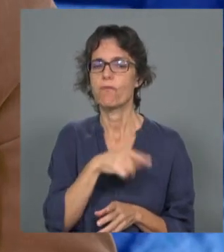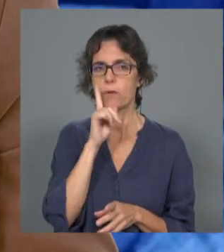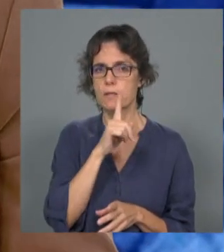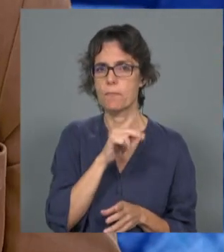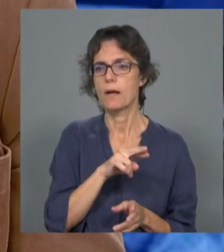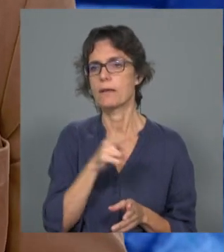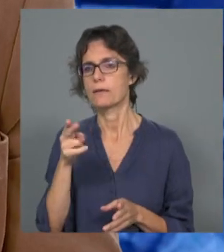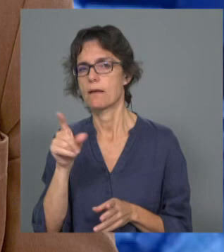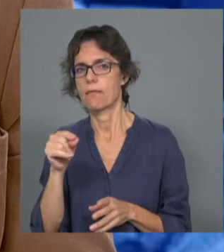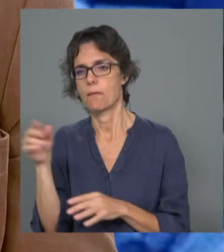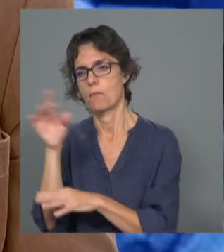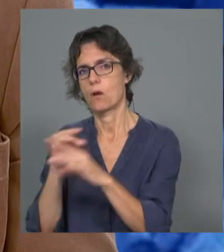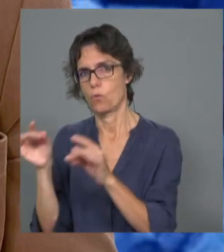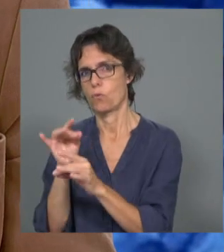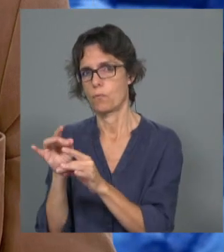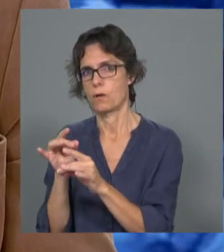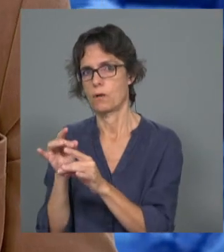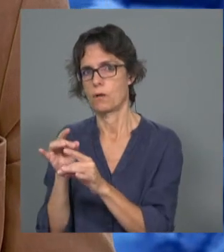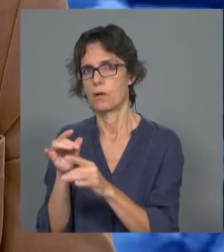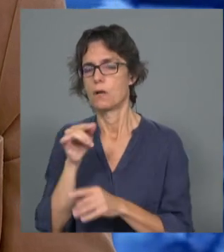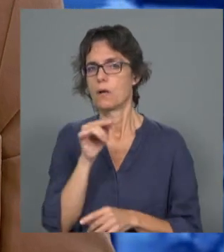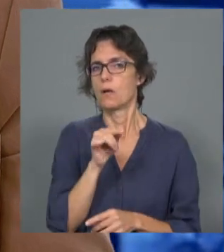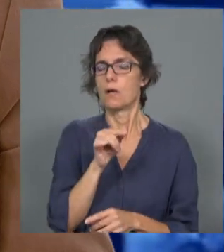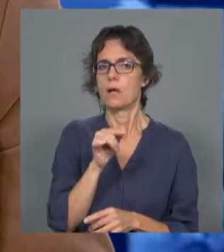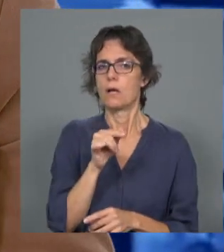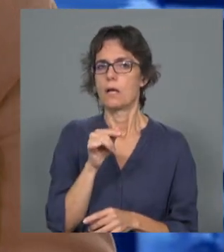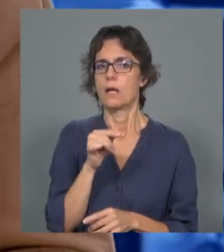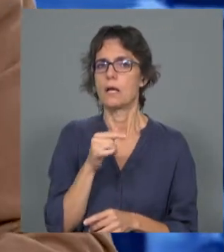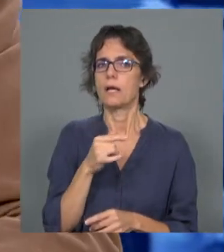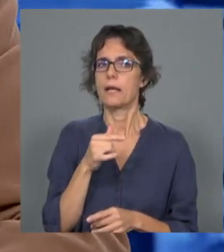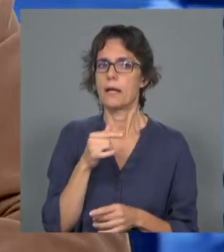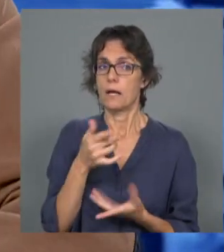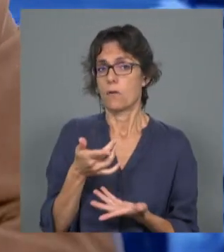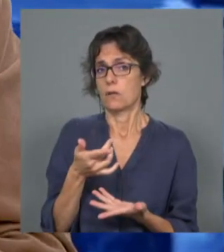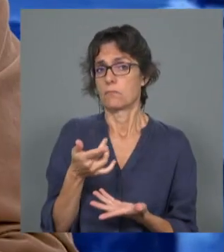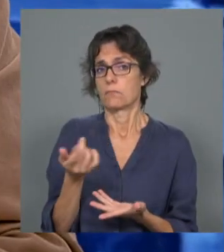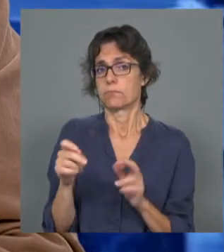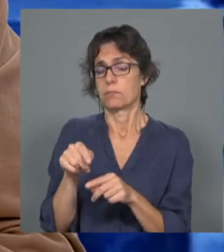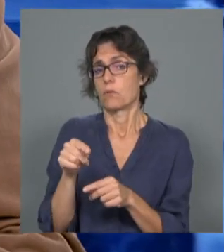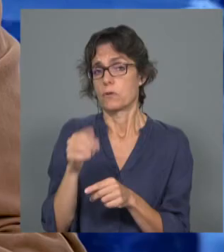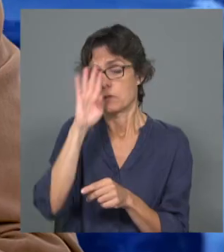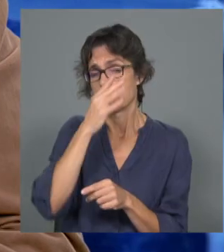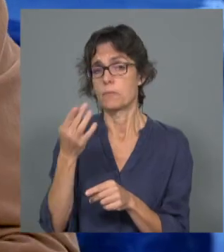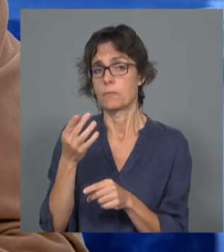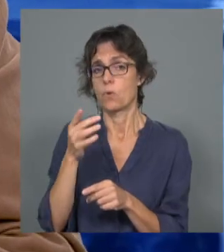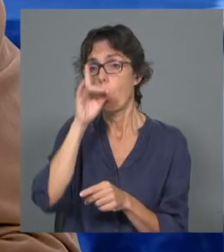Não creio que estejam a despertar fantasmas expansionistas na Europa. O que continua a acontecer é o expansionismo de